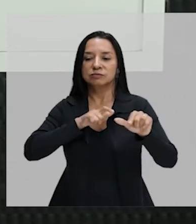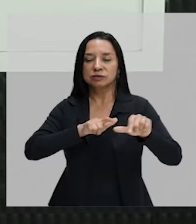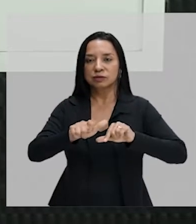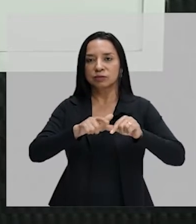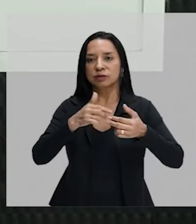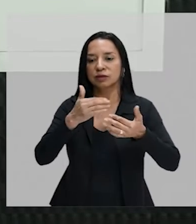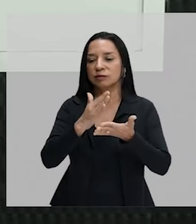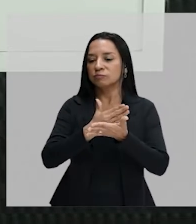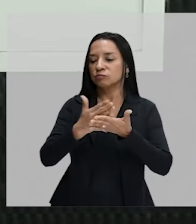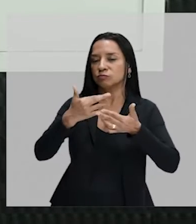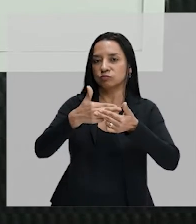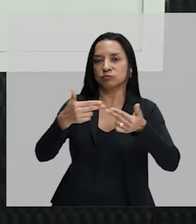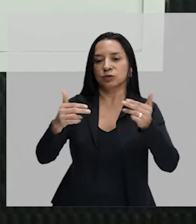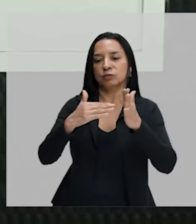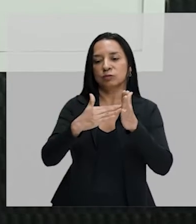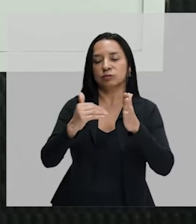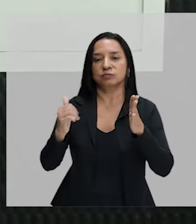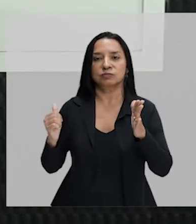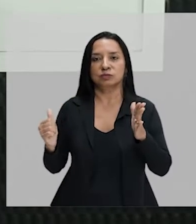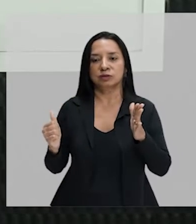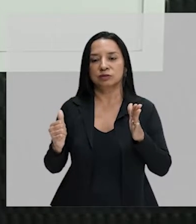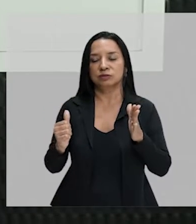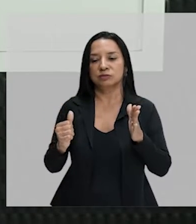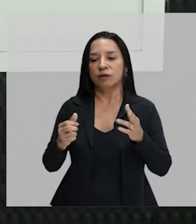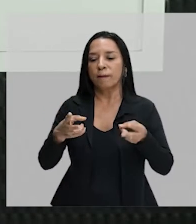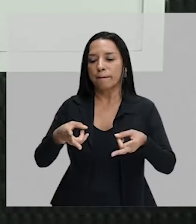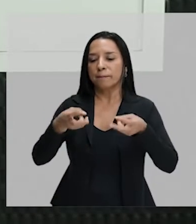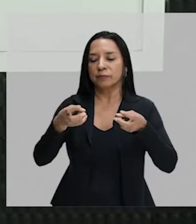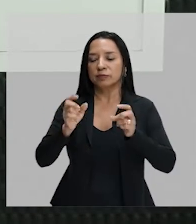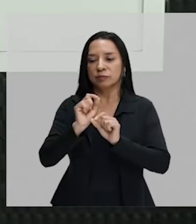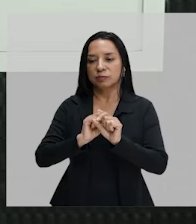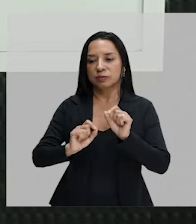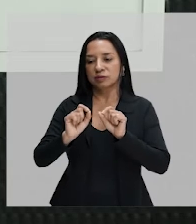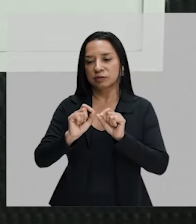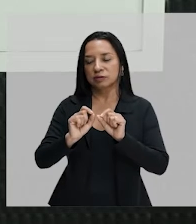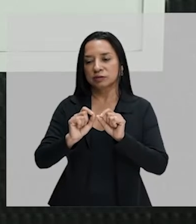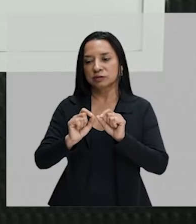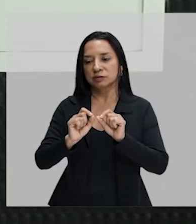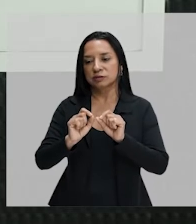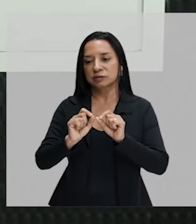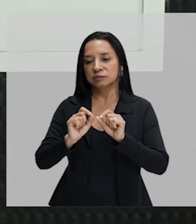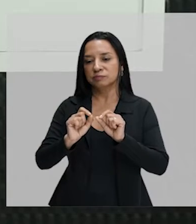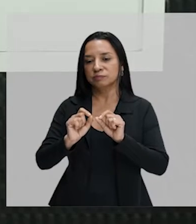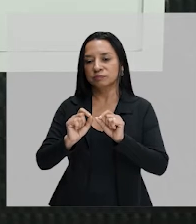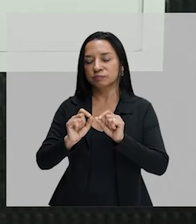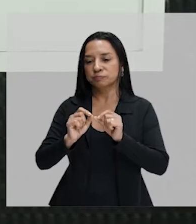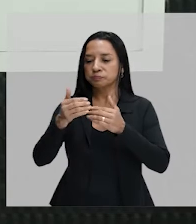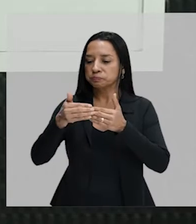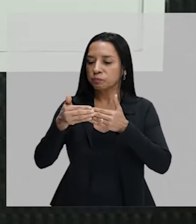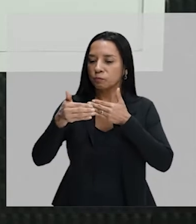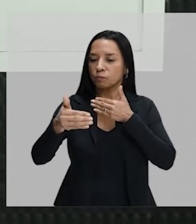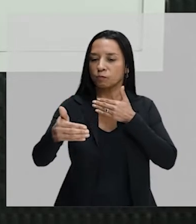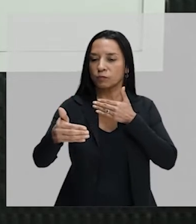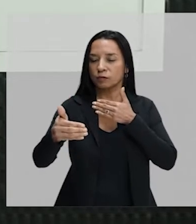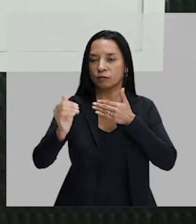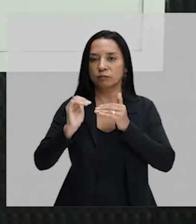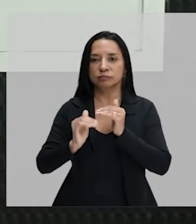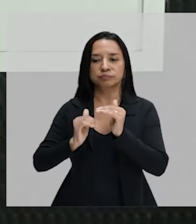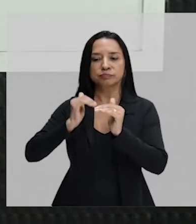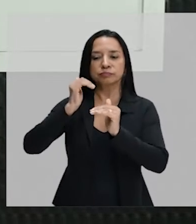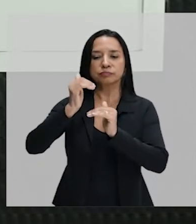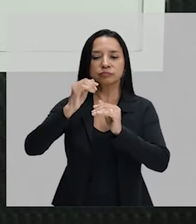alguns elementos estéticos, a gente vai perceber que ela transcende, ela vai além, né?